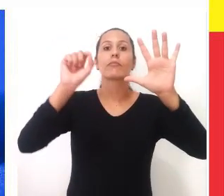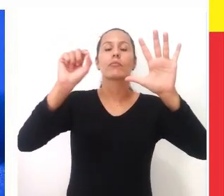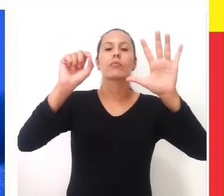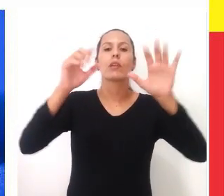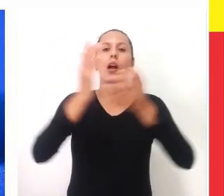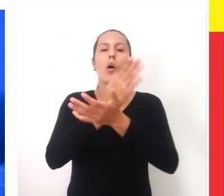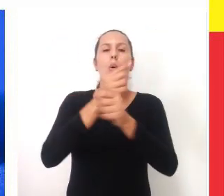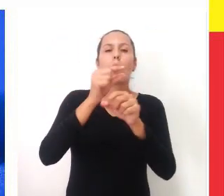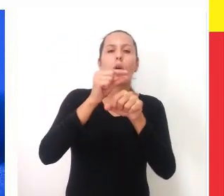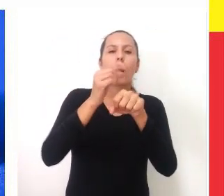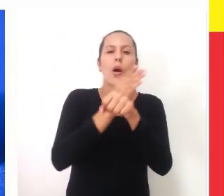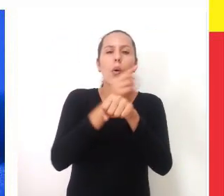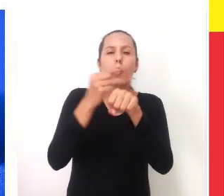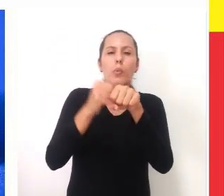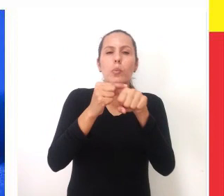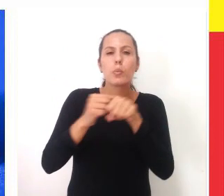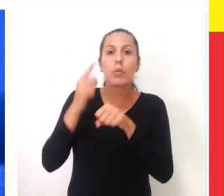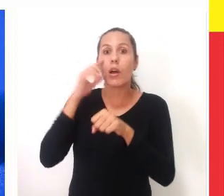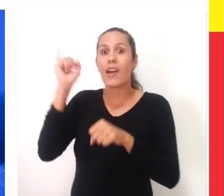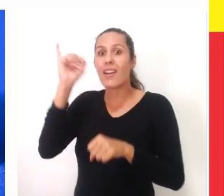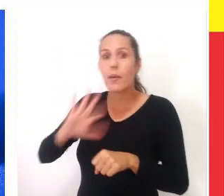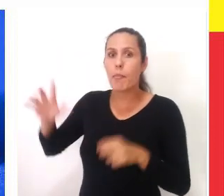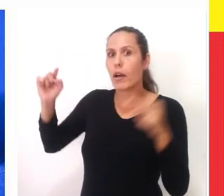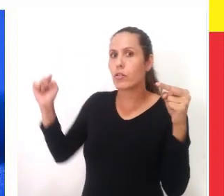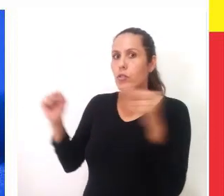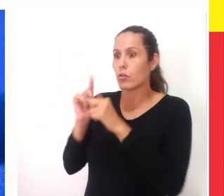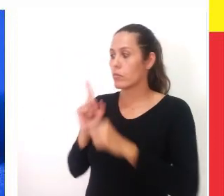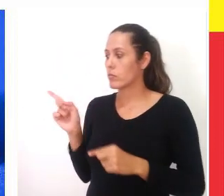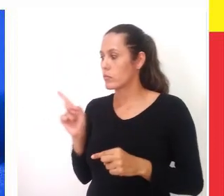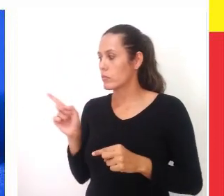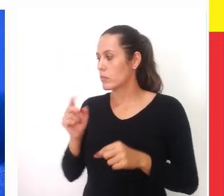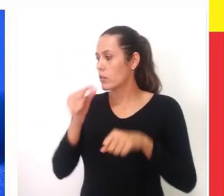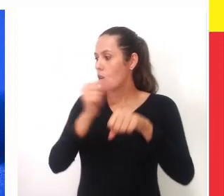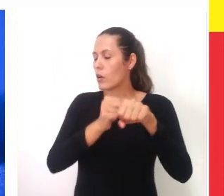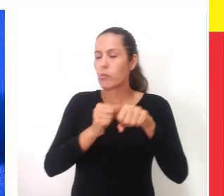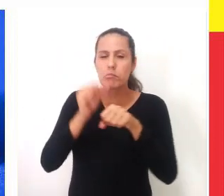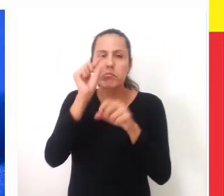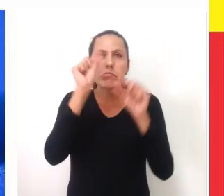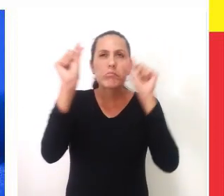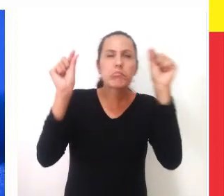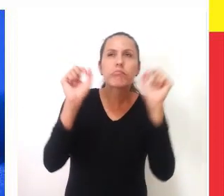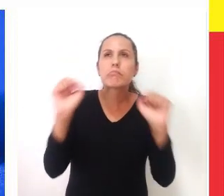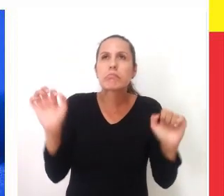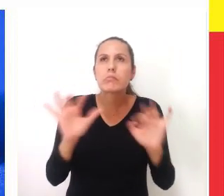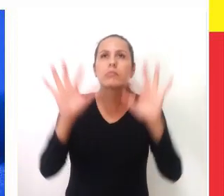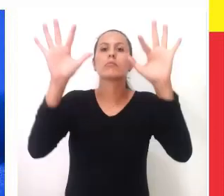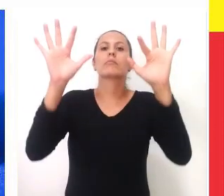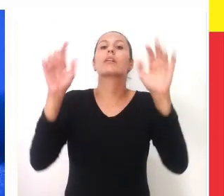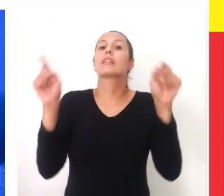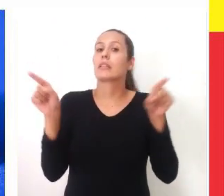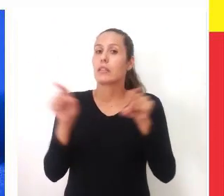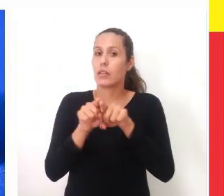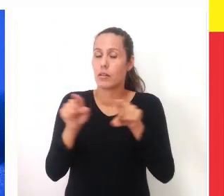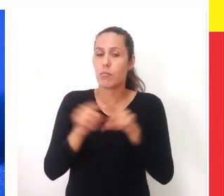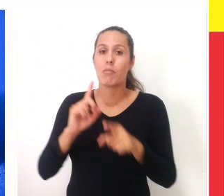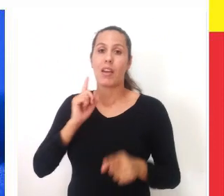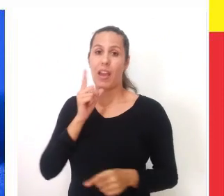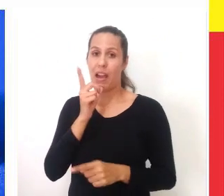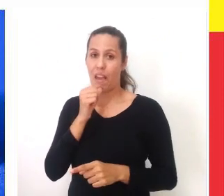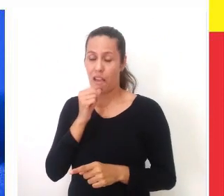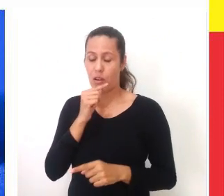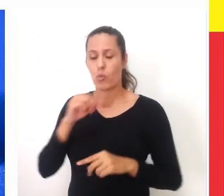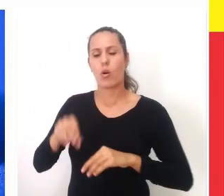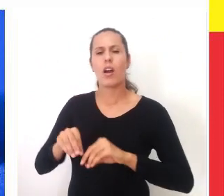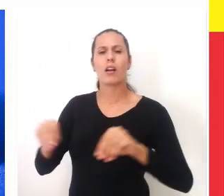no ar partículas sólidas. Vejam a imagem. Ele também vai